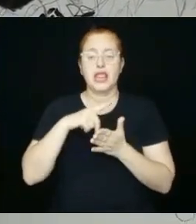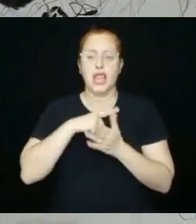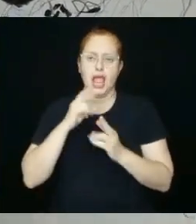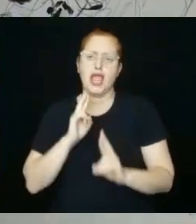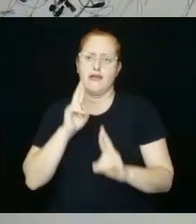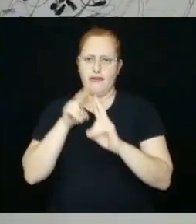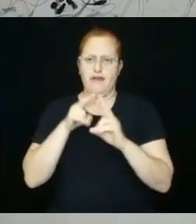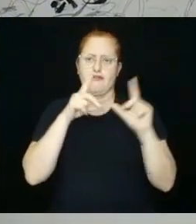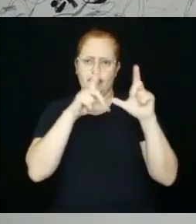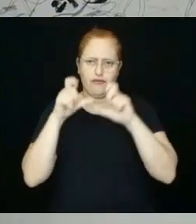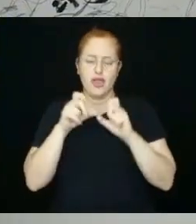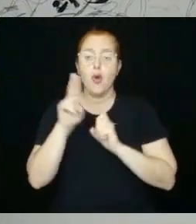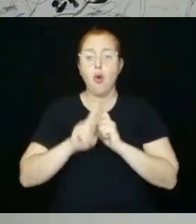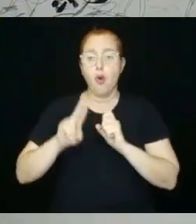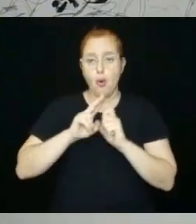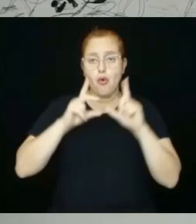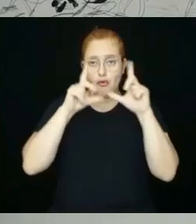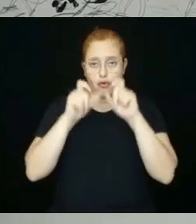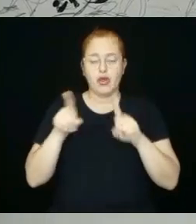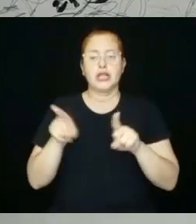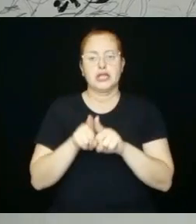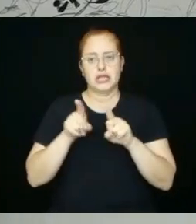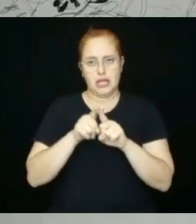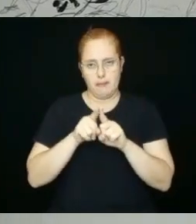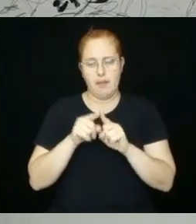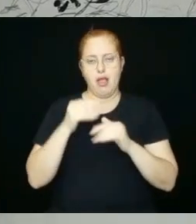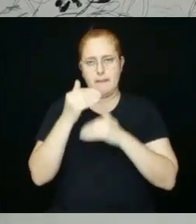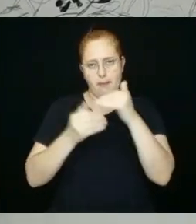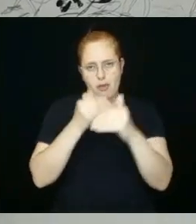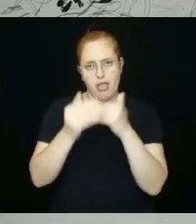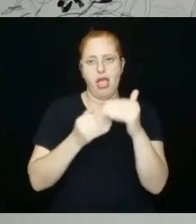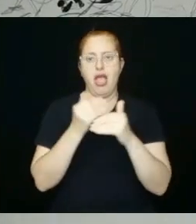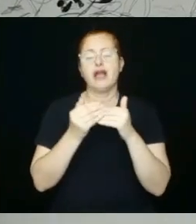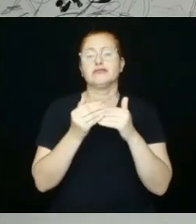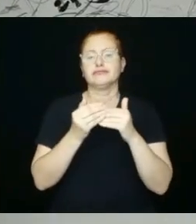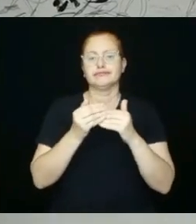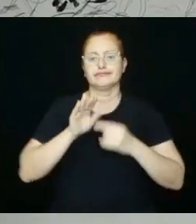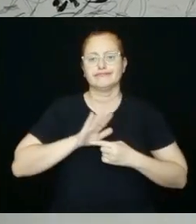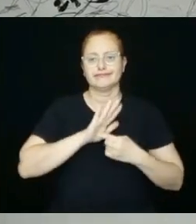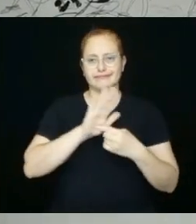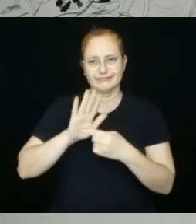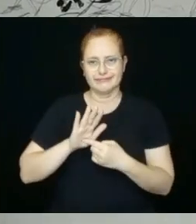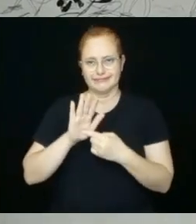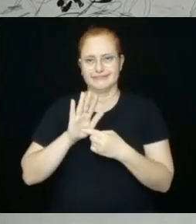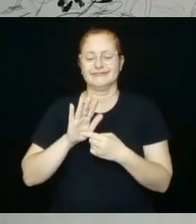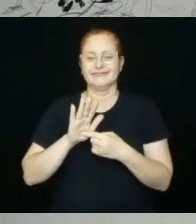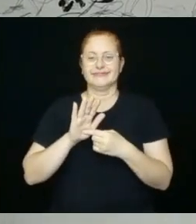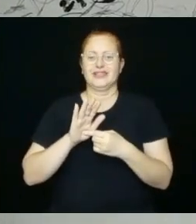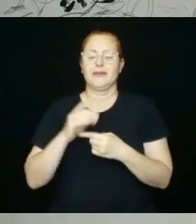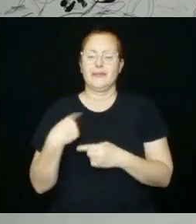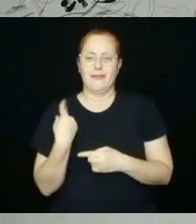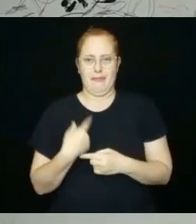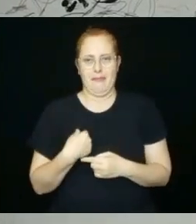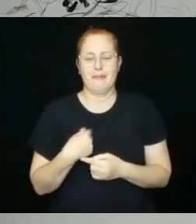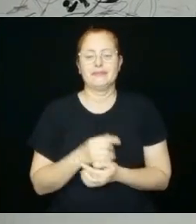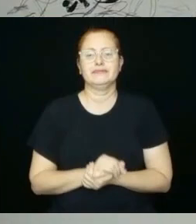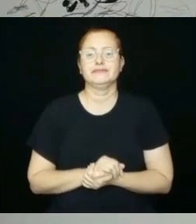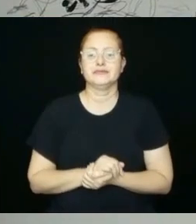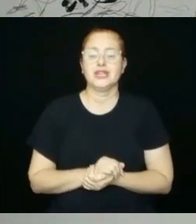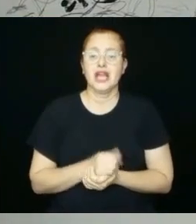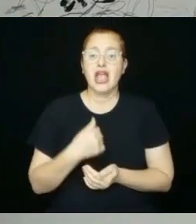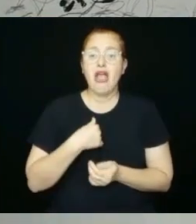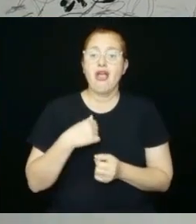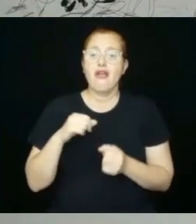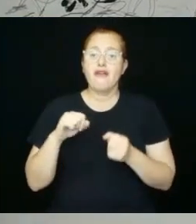referências da fotografia. Ele usa a fotografia também ao longo do processo. Vai falar depois pra gente. E eu